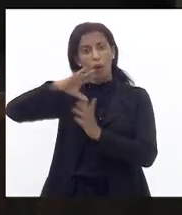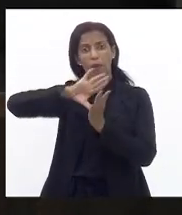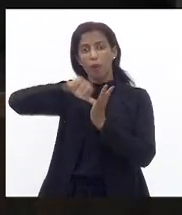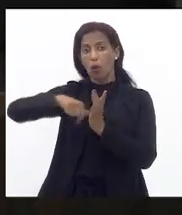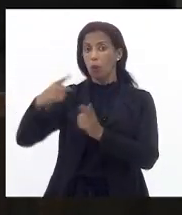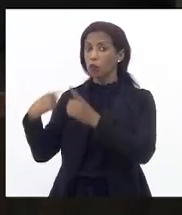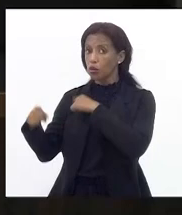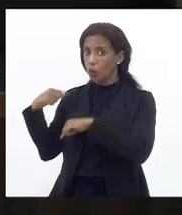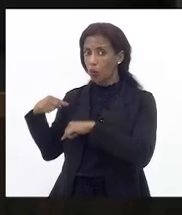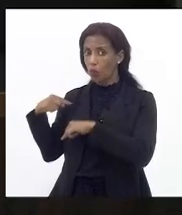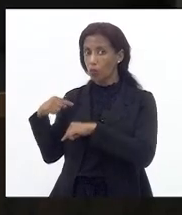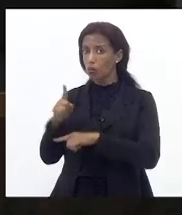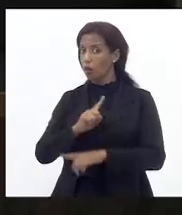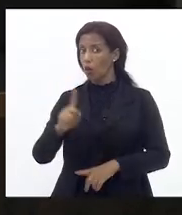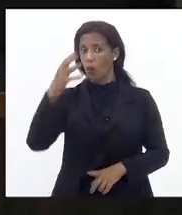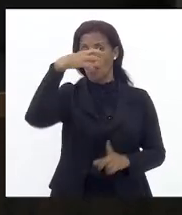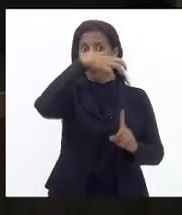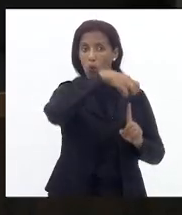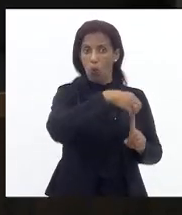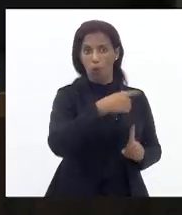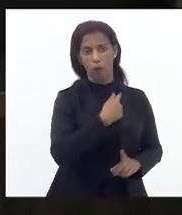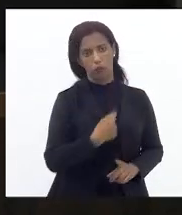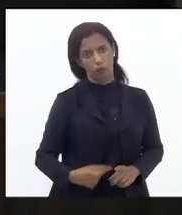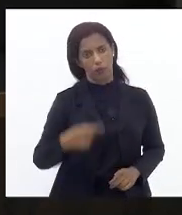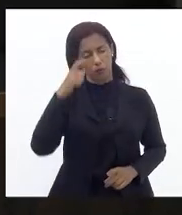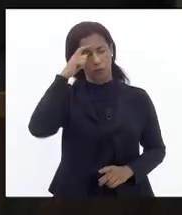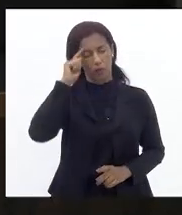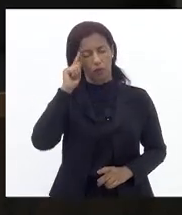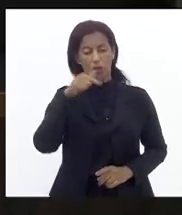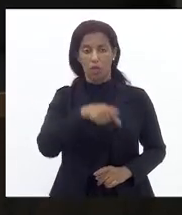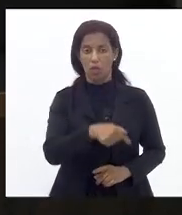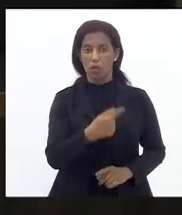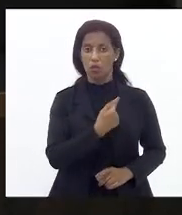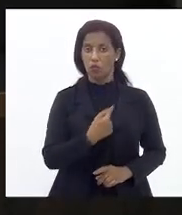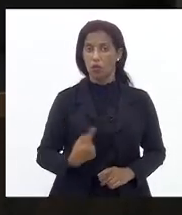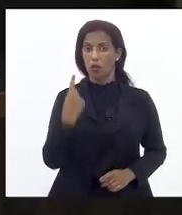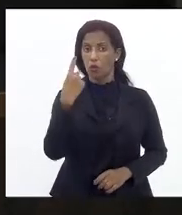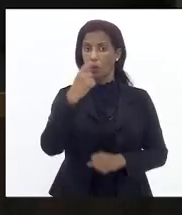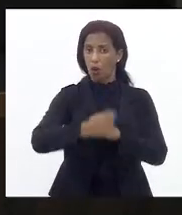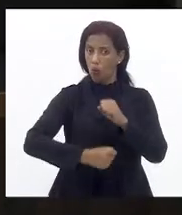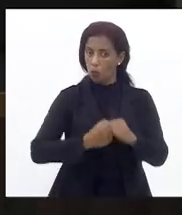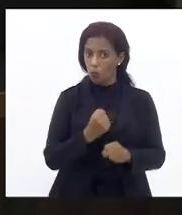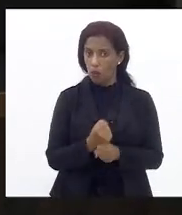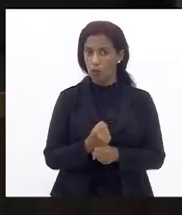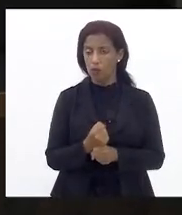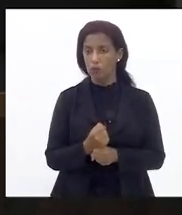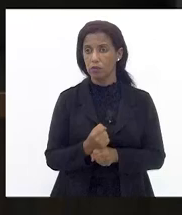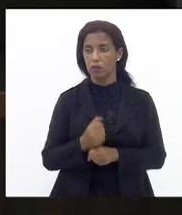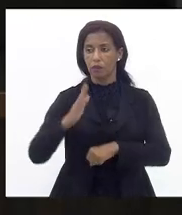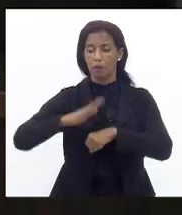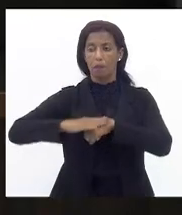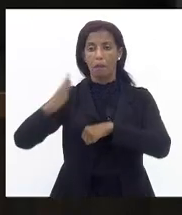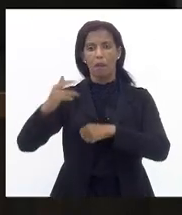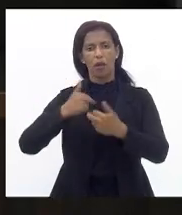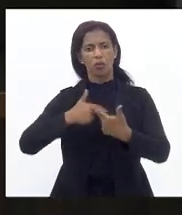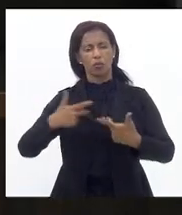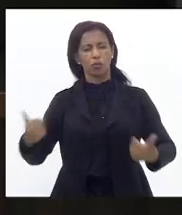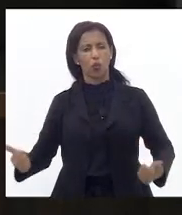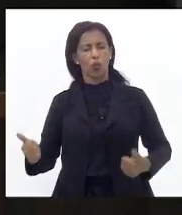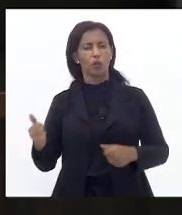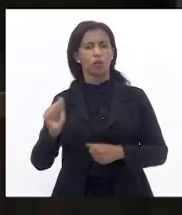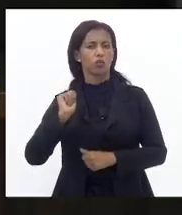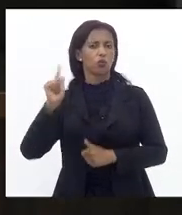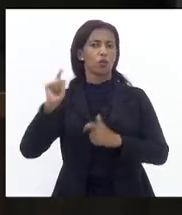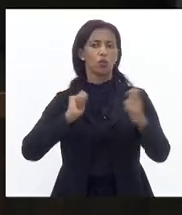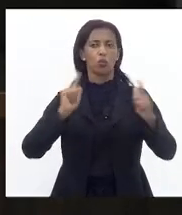não é culpa do governador Cláudio Castro Nunes não é este Governador há um ano faz mais por todos